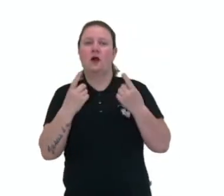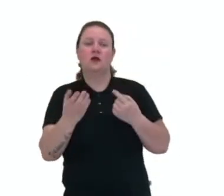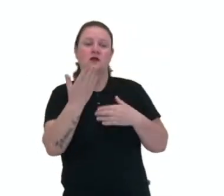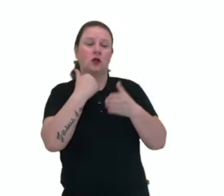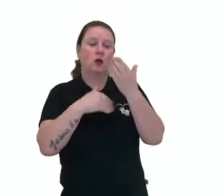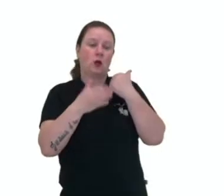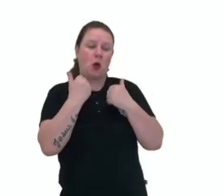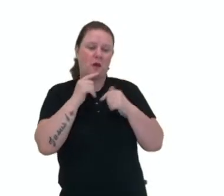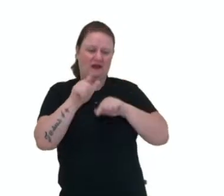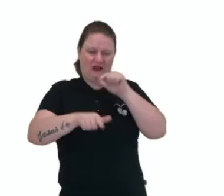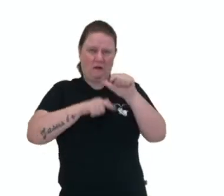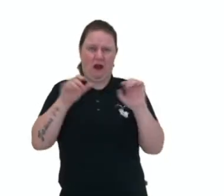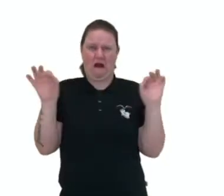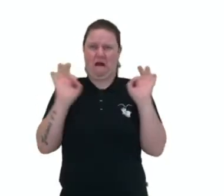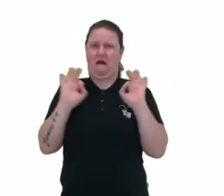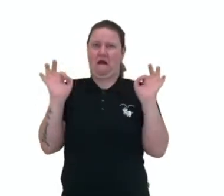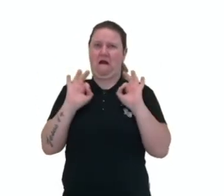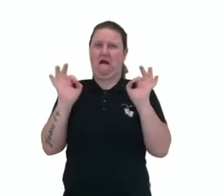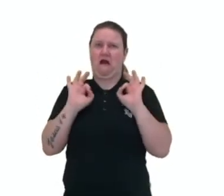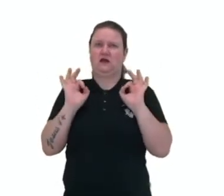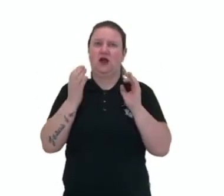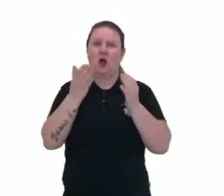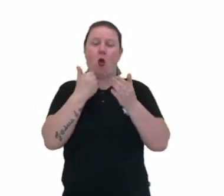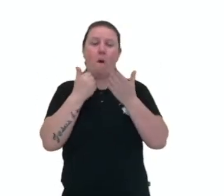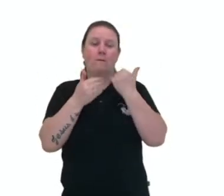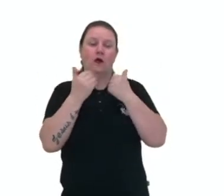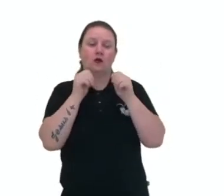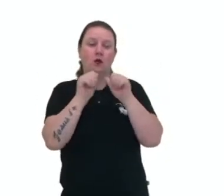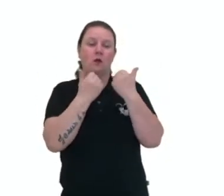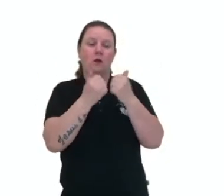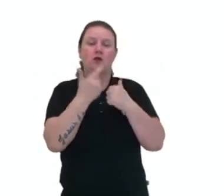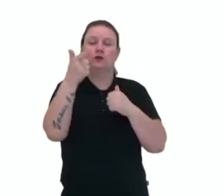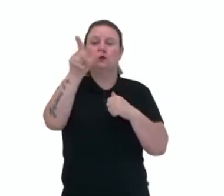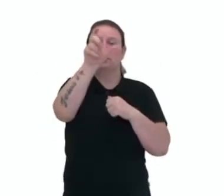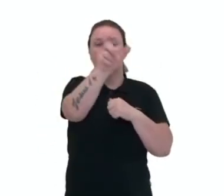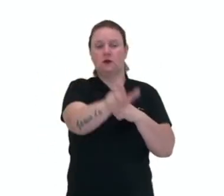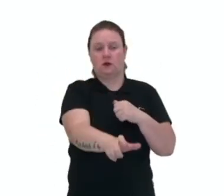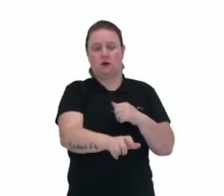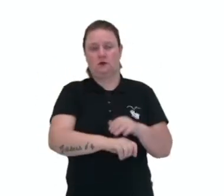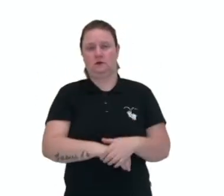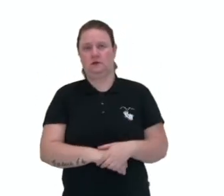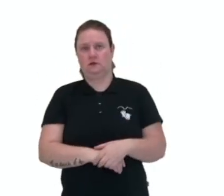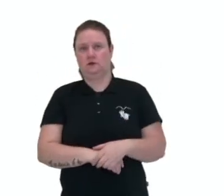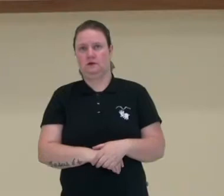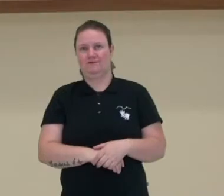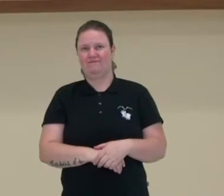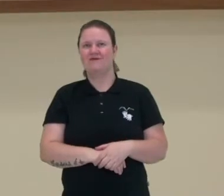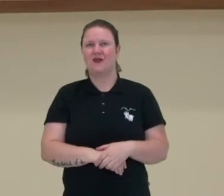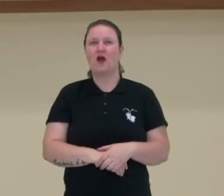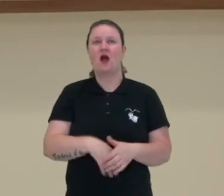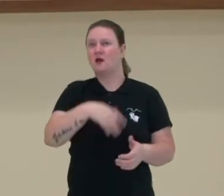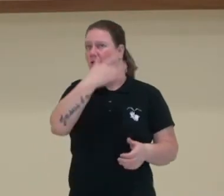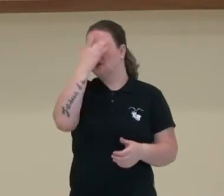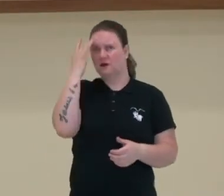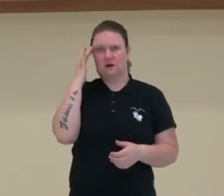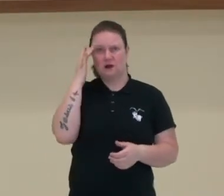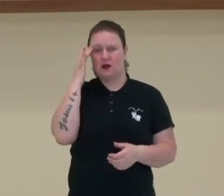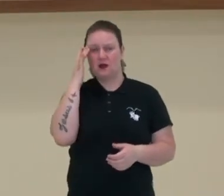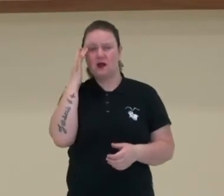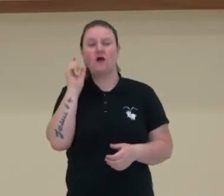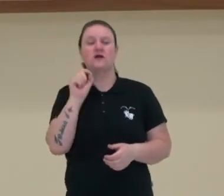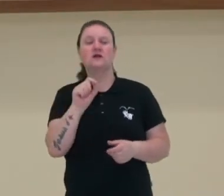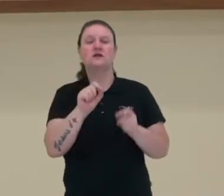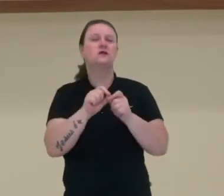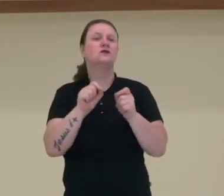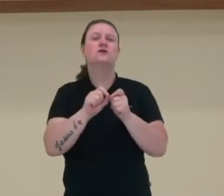o pão de alguém. Olha lá. Quem trabalha, mata a fome, não come o pão de ninguém. Mas quem come e não trabalha está comendo o pão de alguém. Aqui